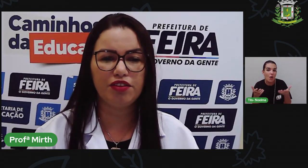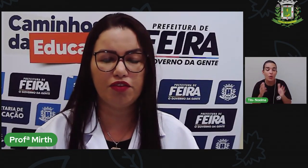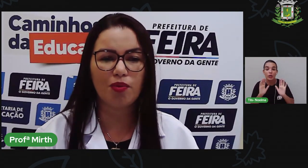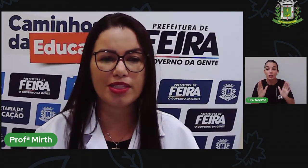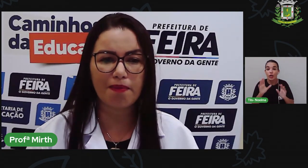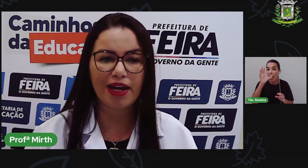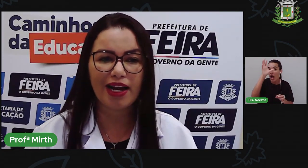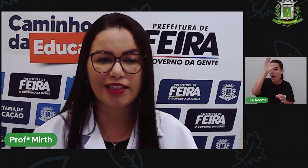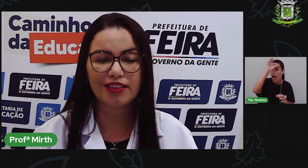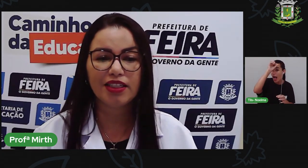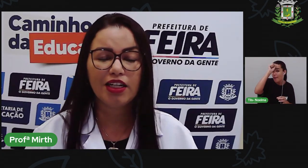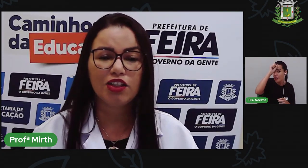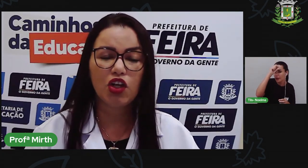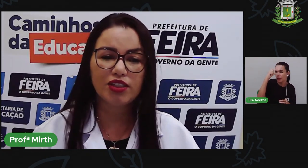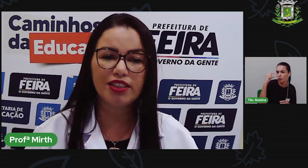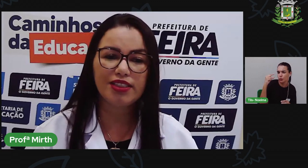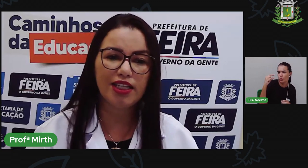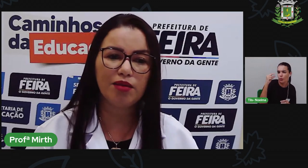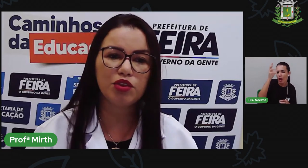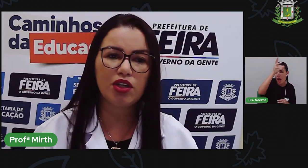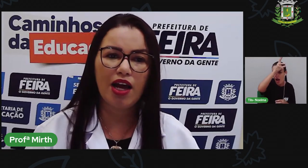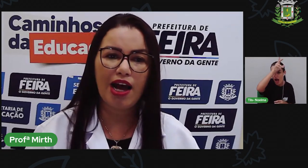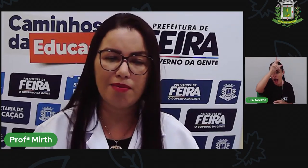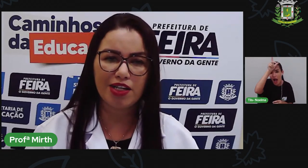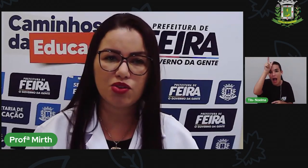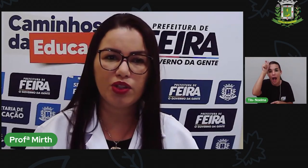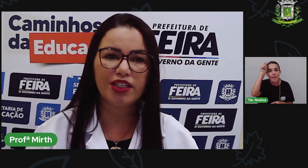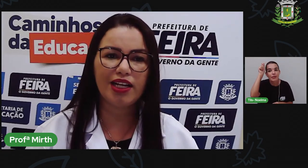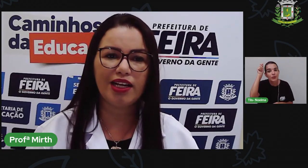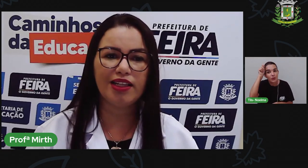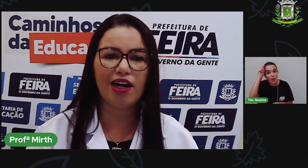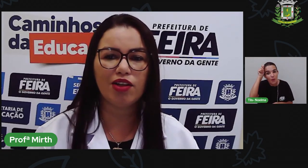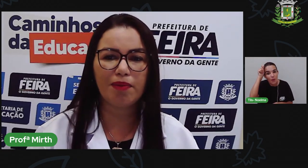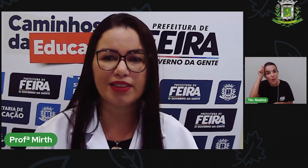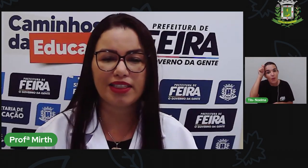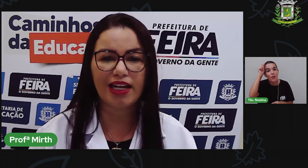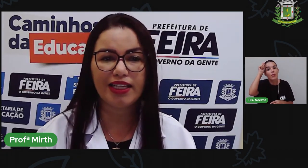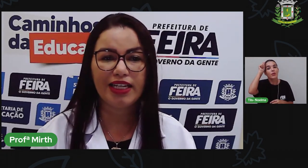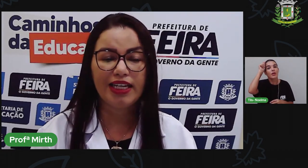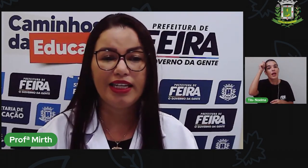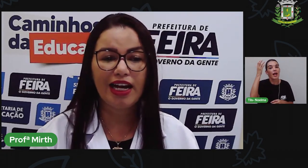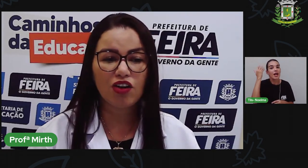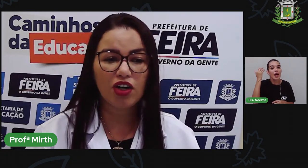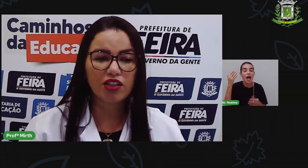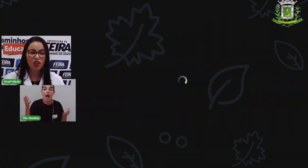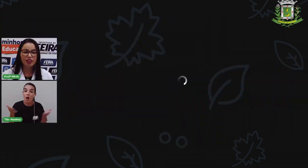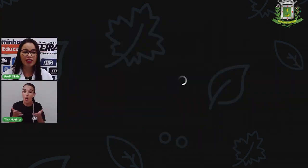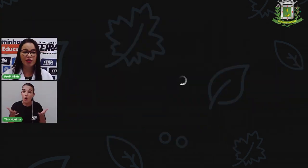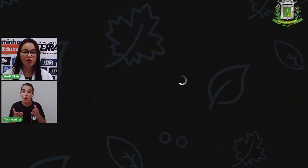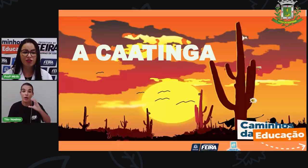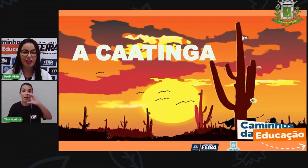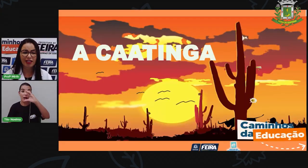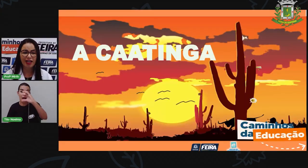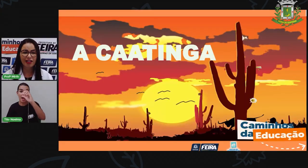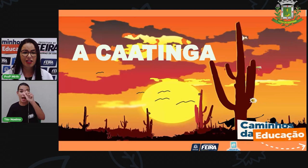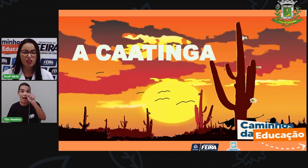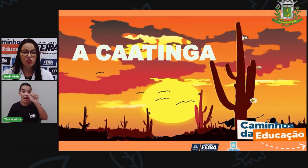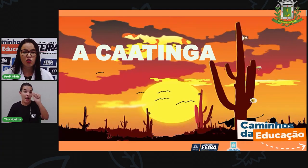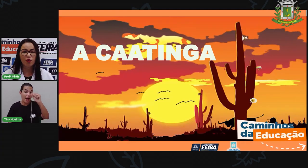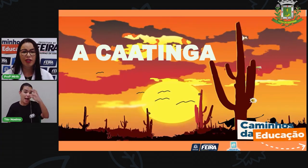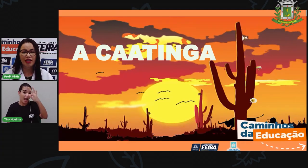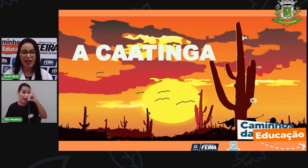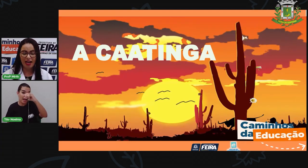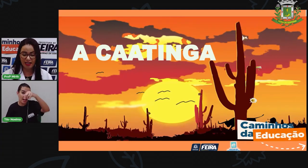forma separada Nós iniciamos a Amazônia Na aula passada E agora nós iremos falar